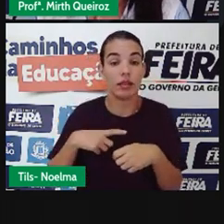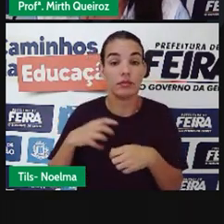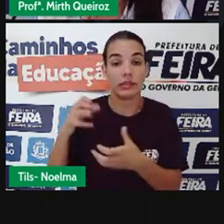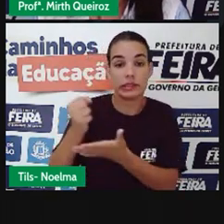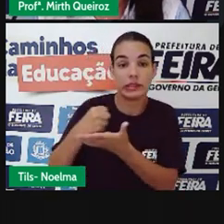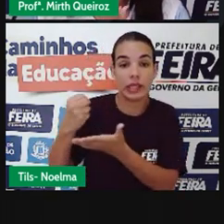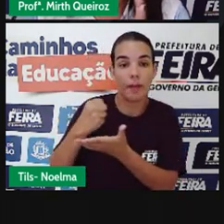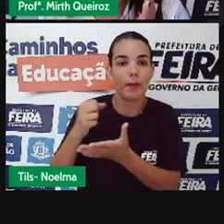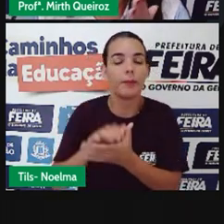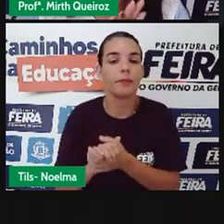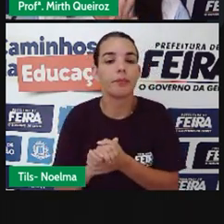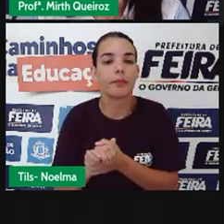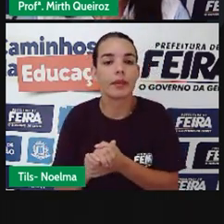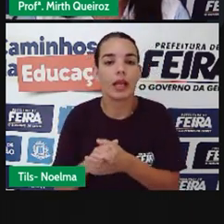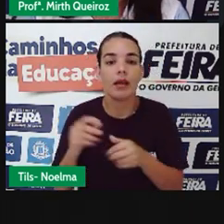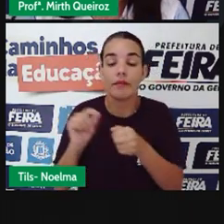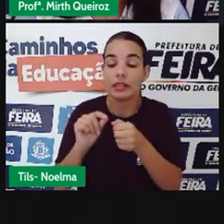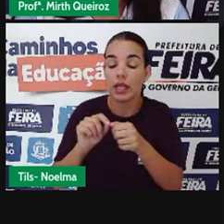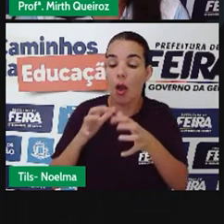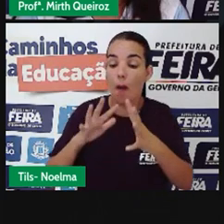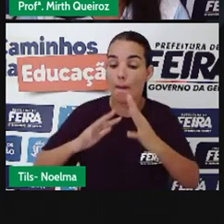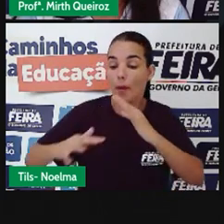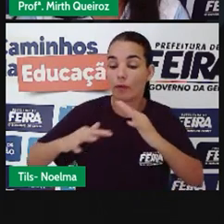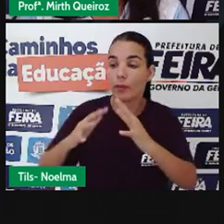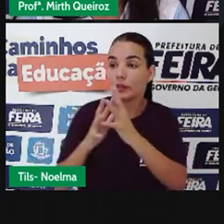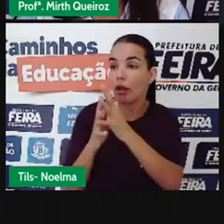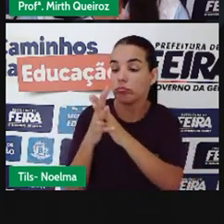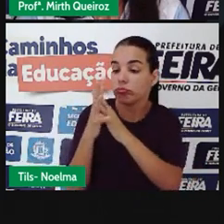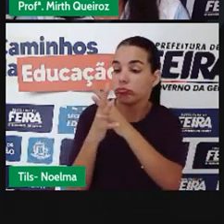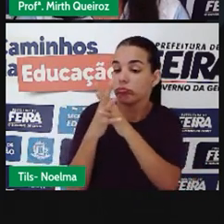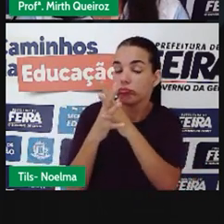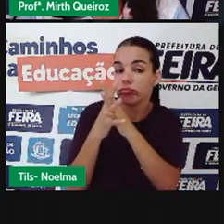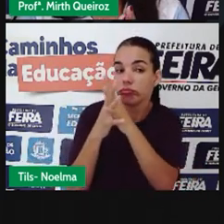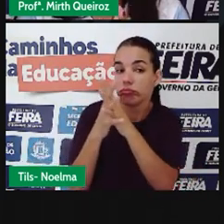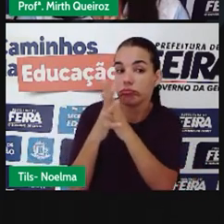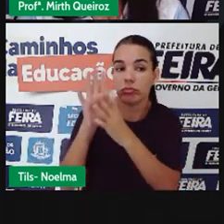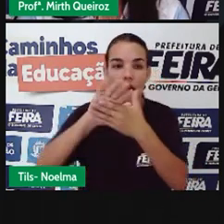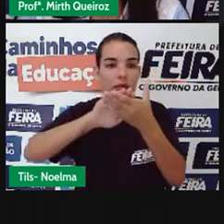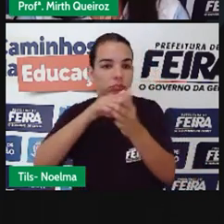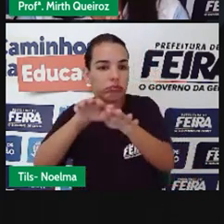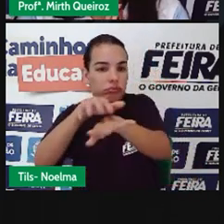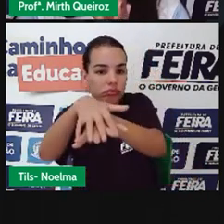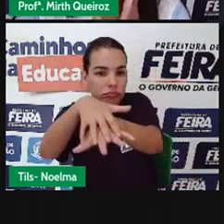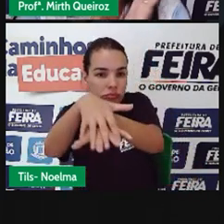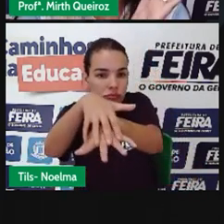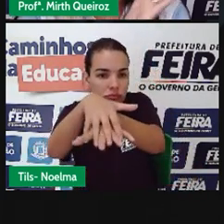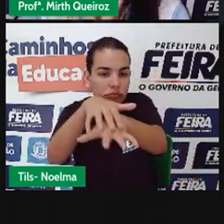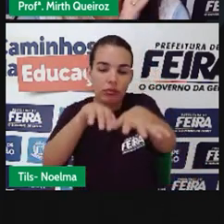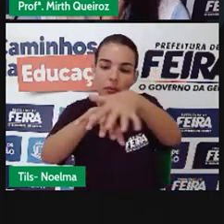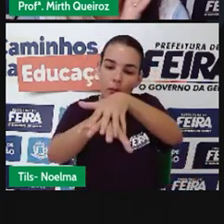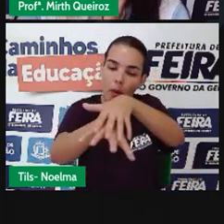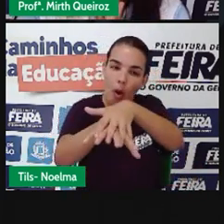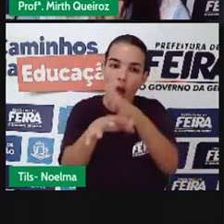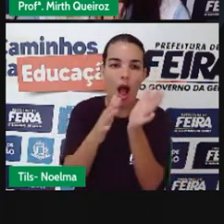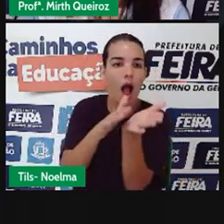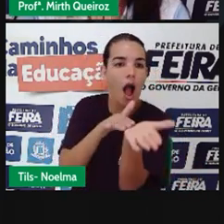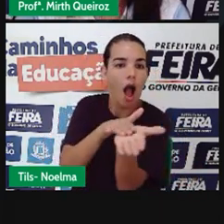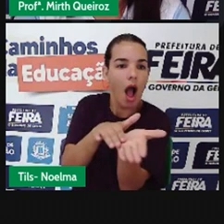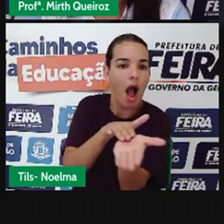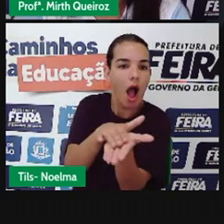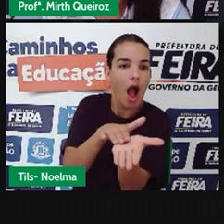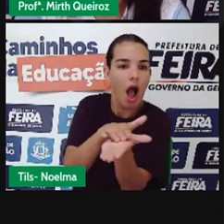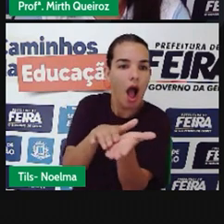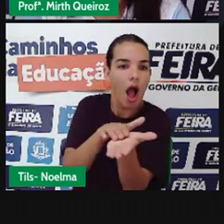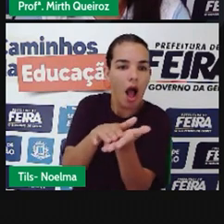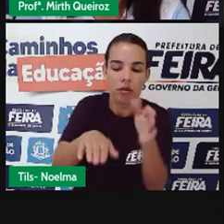e a ver os movimentos de forma correta para lavar bilhete na nossa mão tanto na palma da